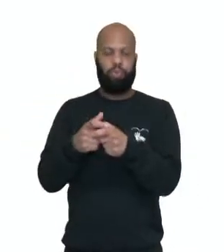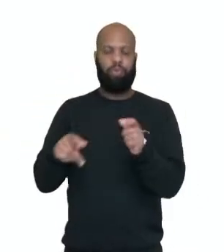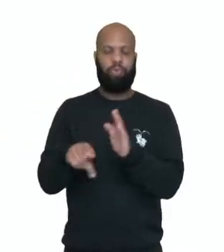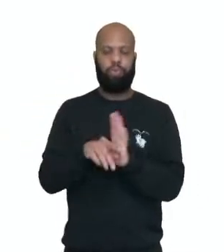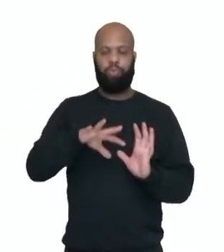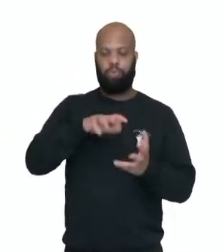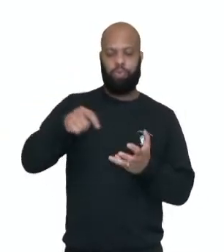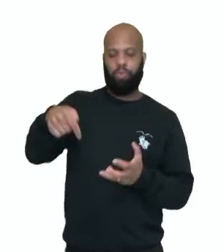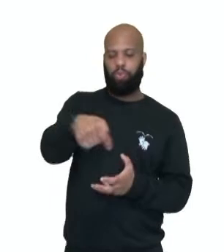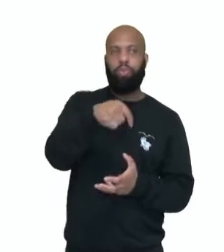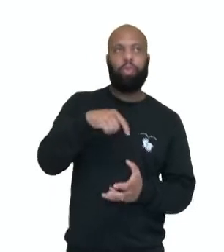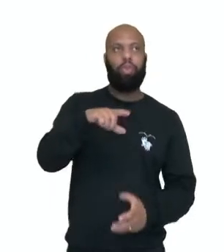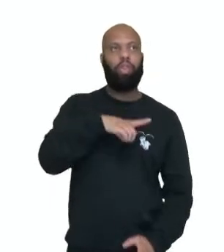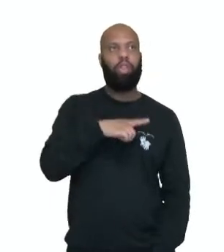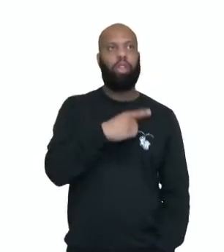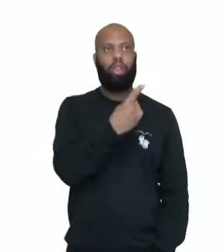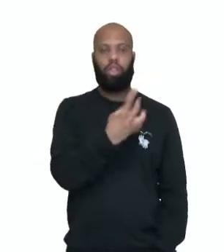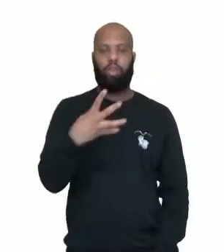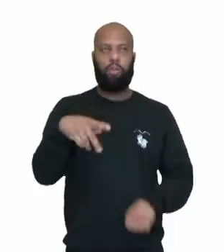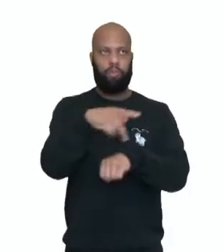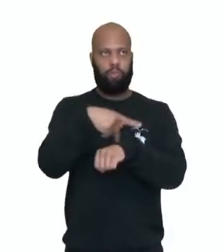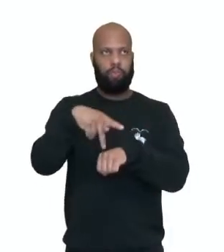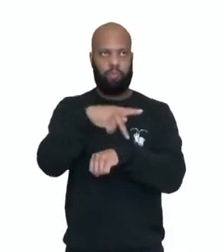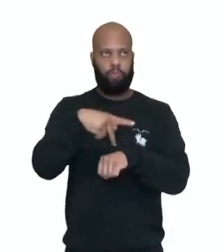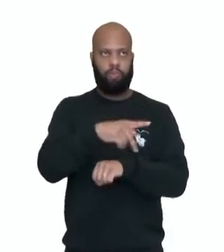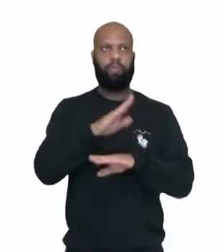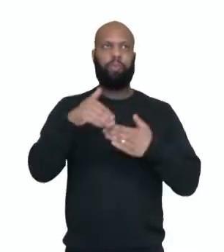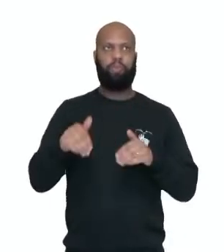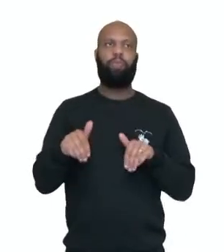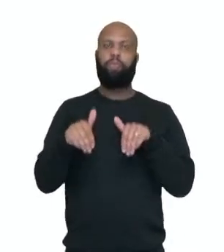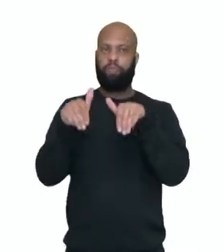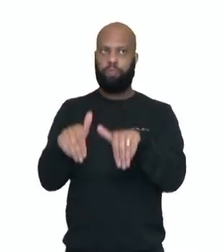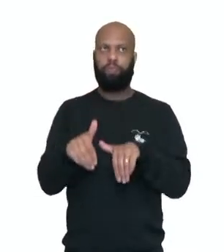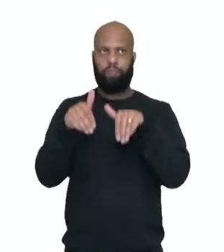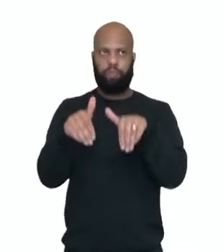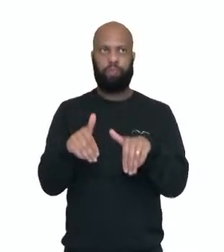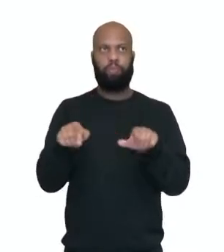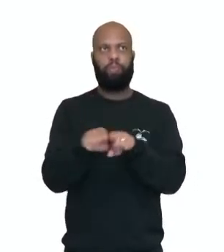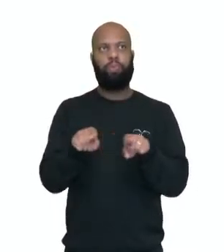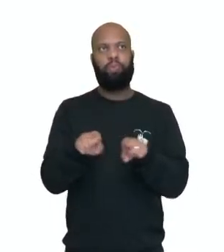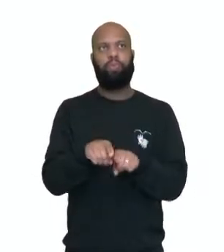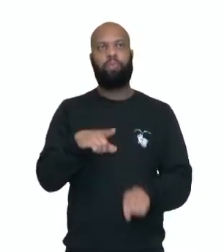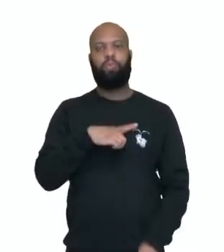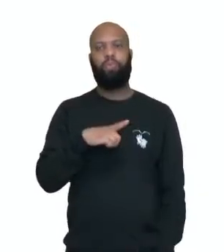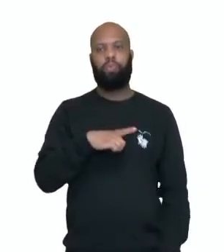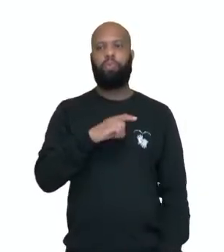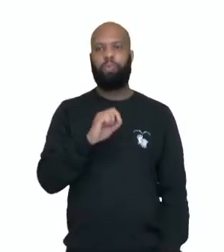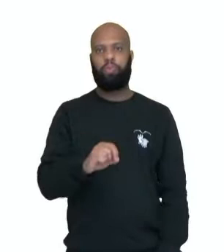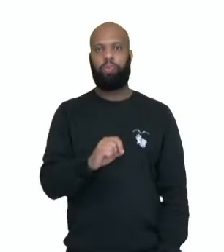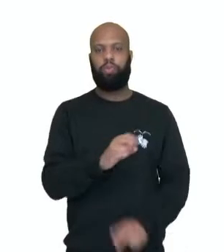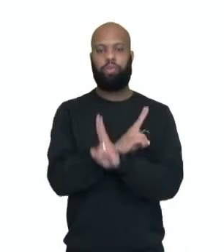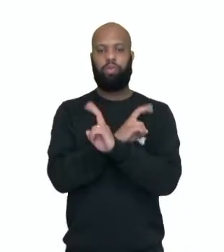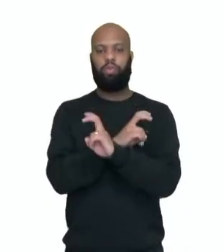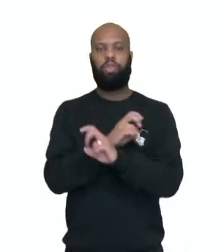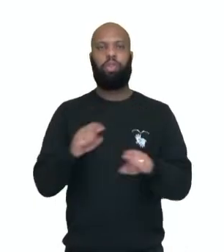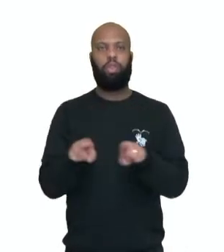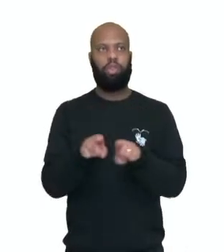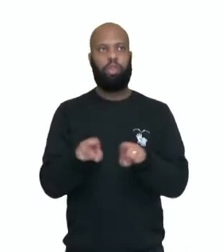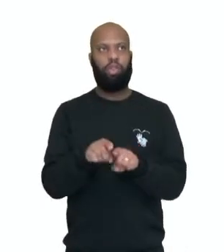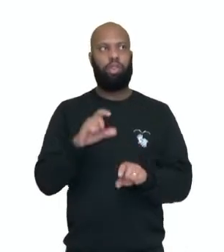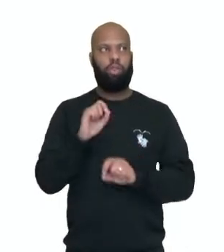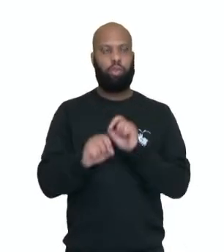Essa região é formada por 14 países, incluindo Austrália e Nova Zelândia, que são dois países